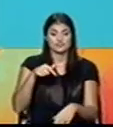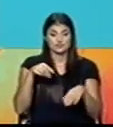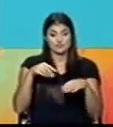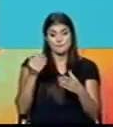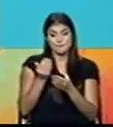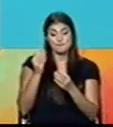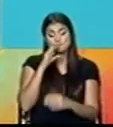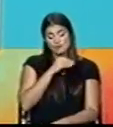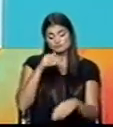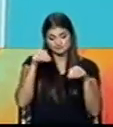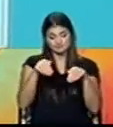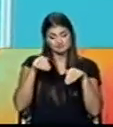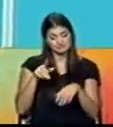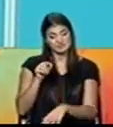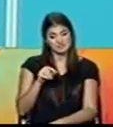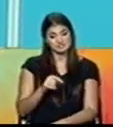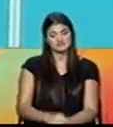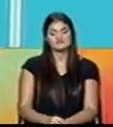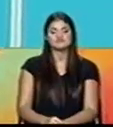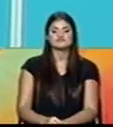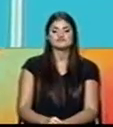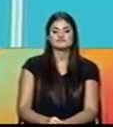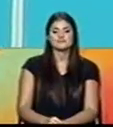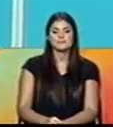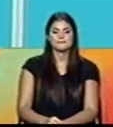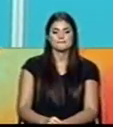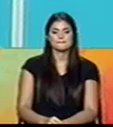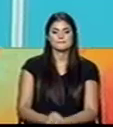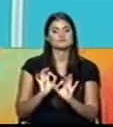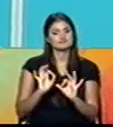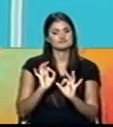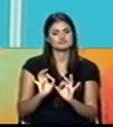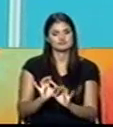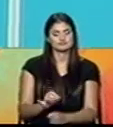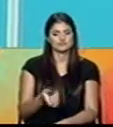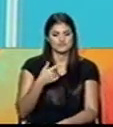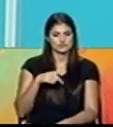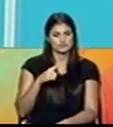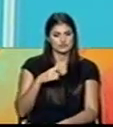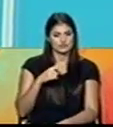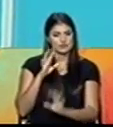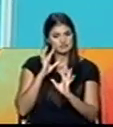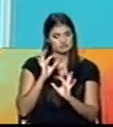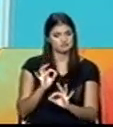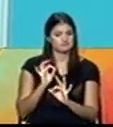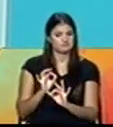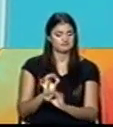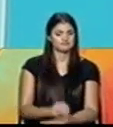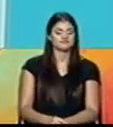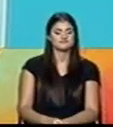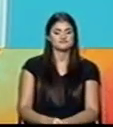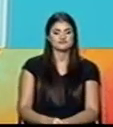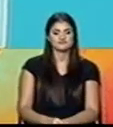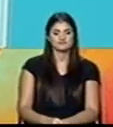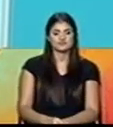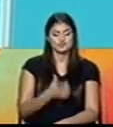torrada do que a outra. Também, então pronto, fazemos assim. Sim, bebê. Pronto. É papinha, nós estamos sempre a pequeno de comer papinhas, não é? Vocês não